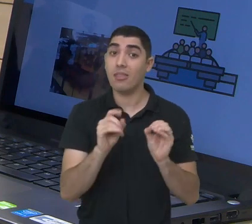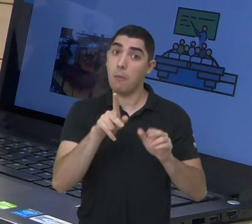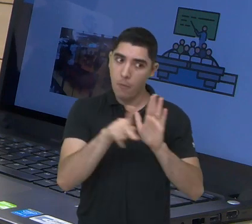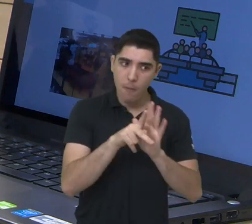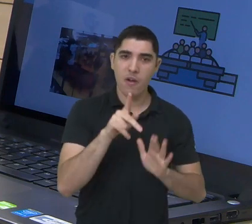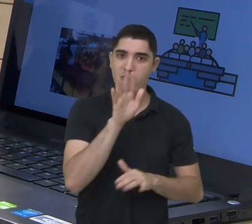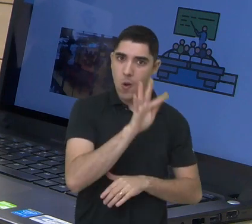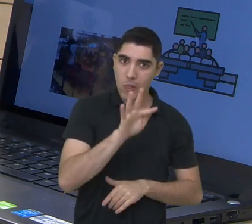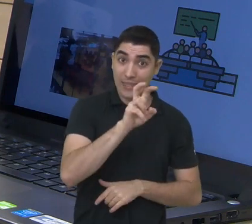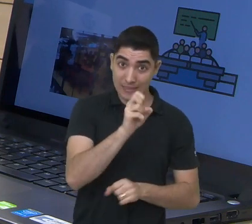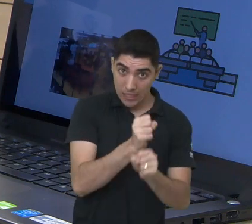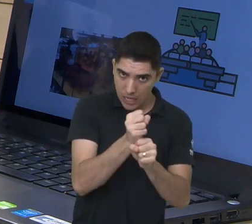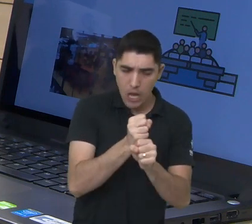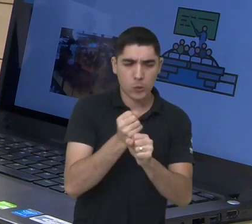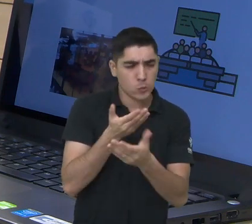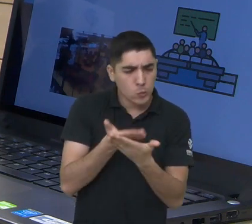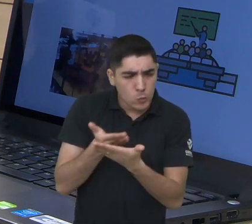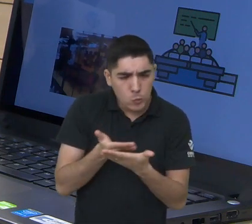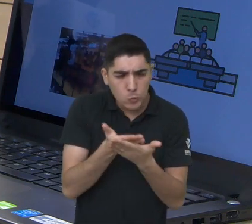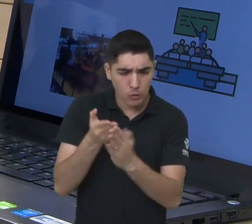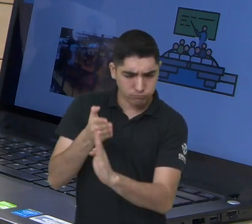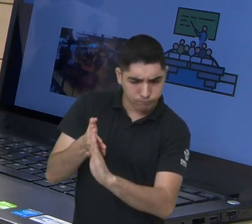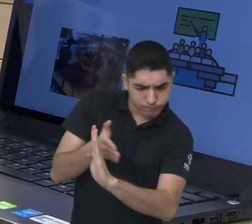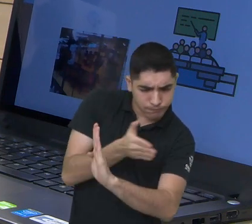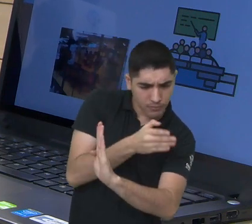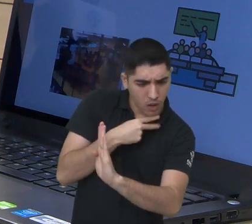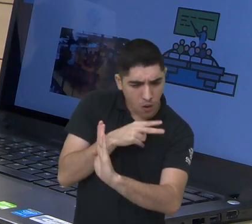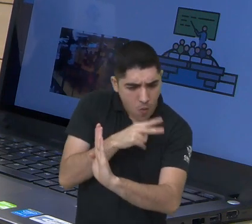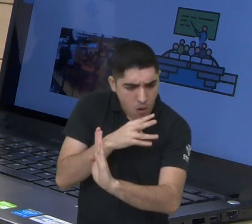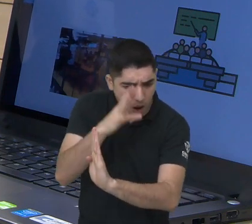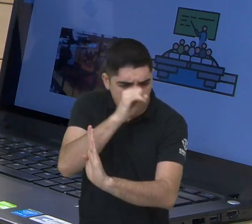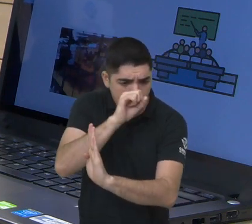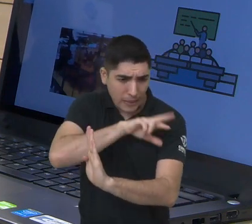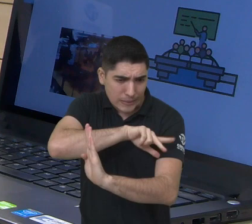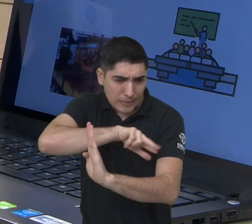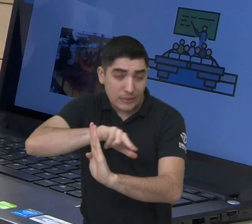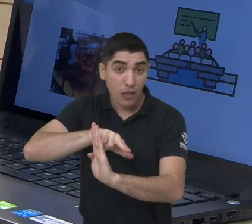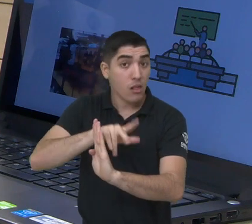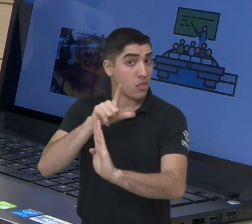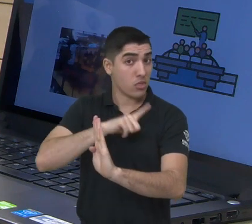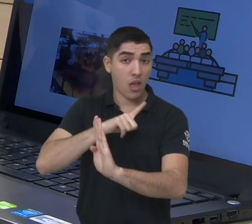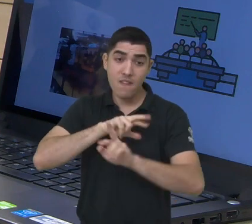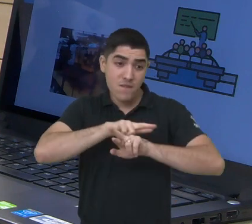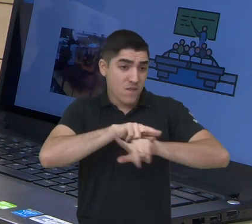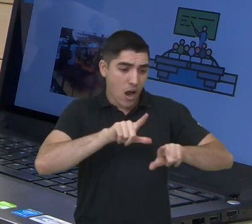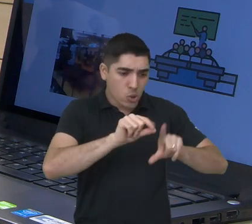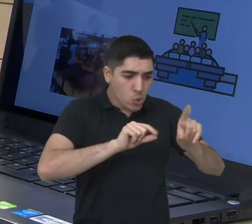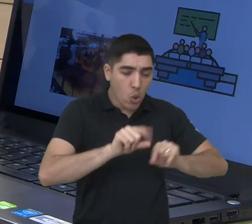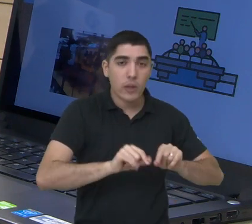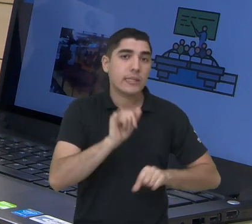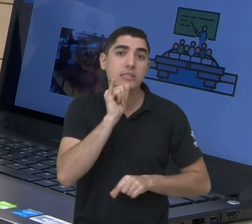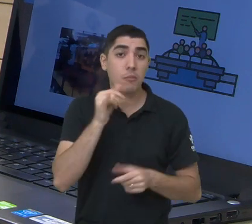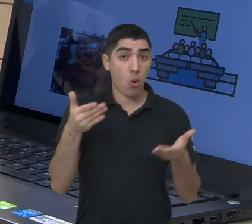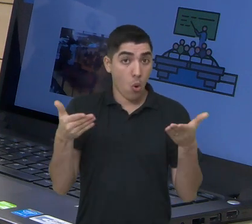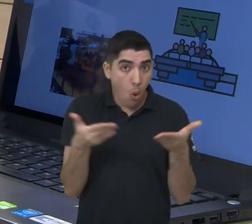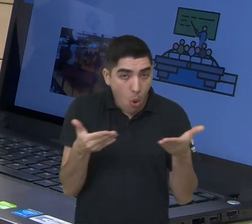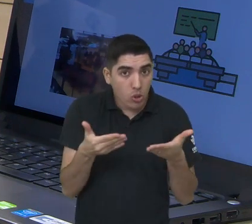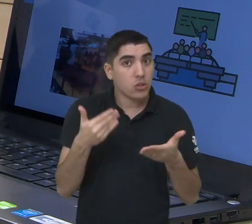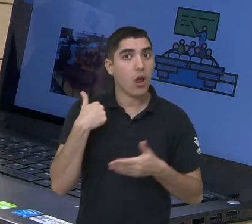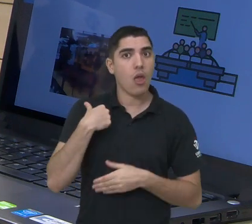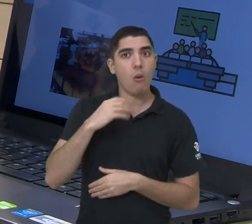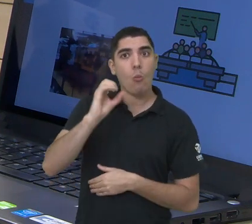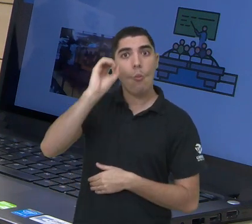ali da graduação desses 5 anos, né? Então que hoje em dia há muitas outras opções que quando eu me formei, por exemplo, eu não sabia